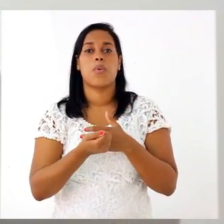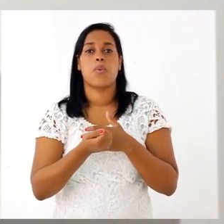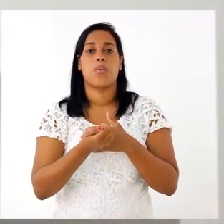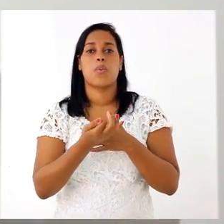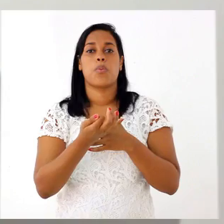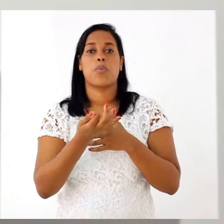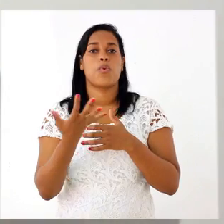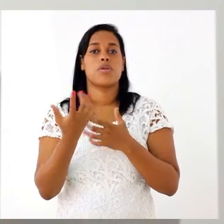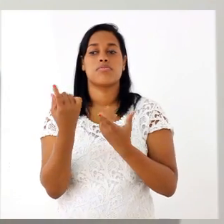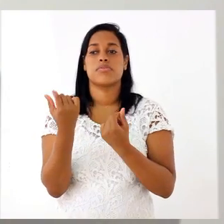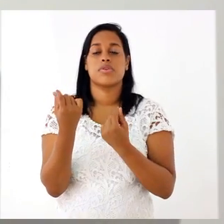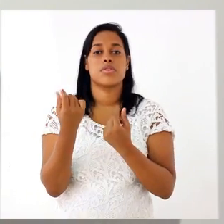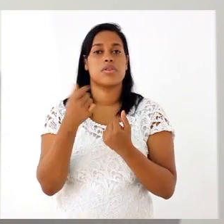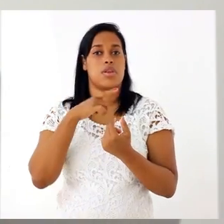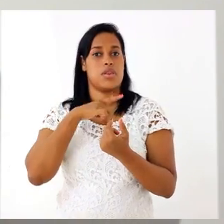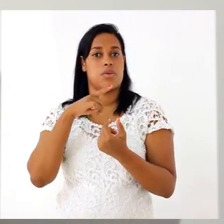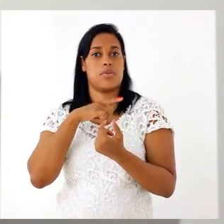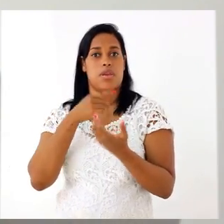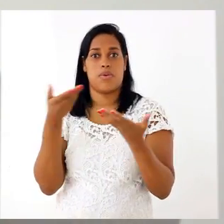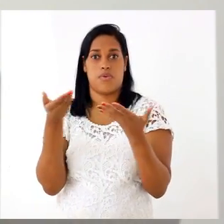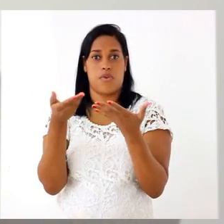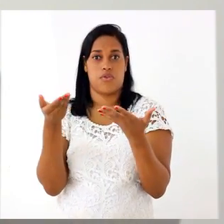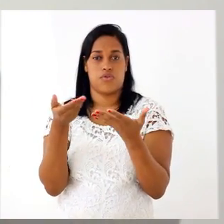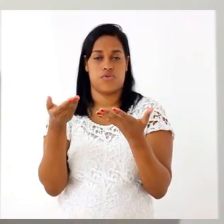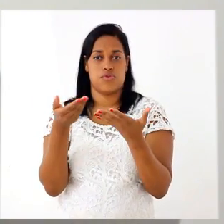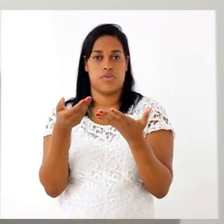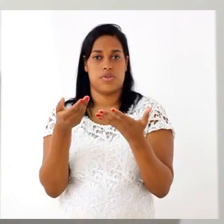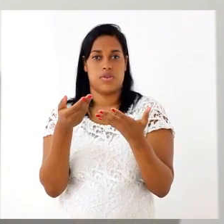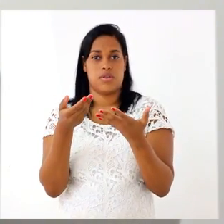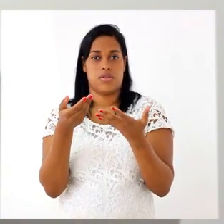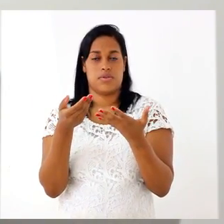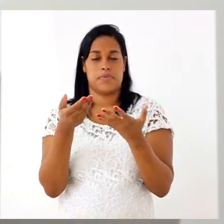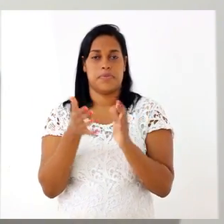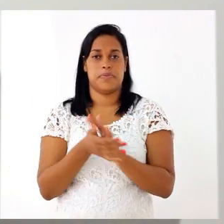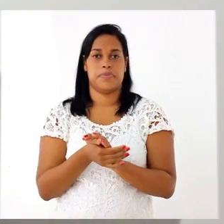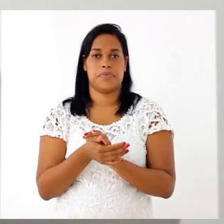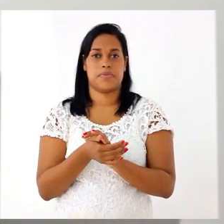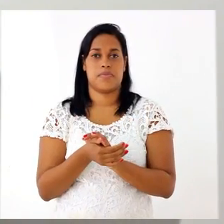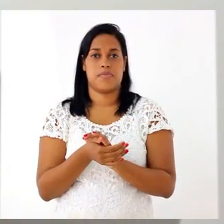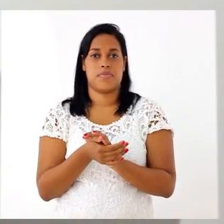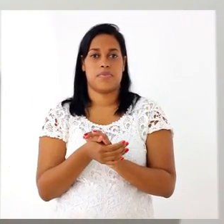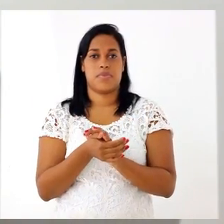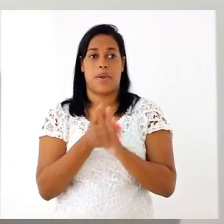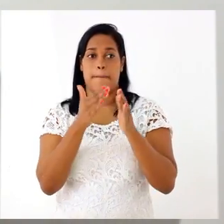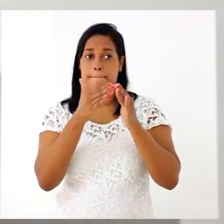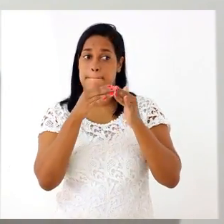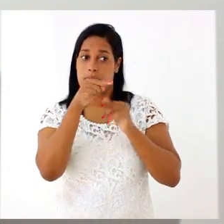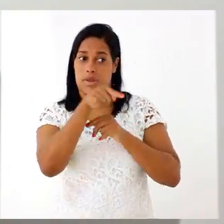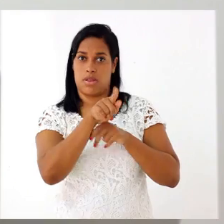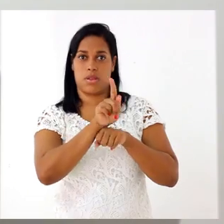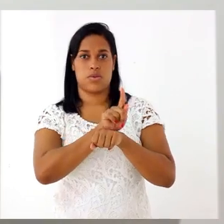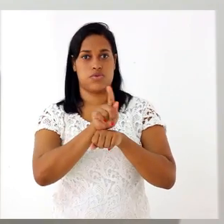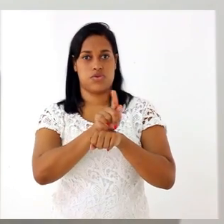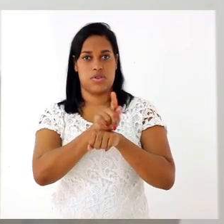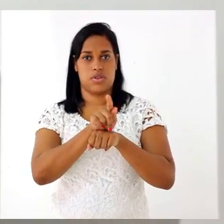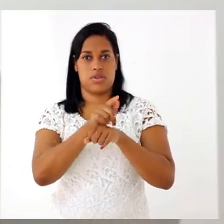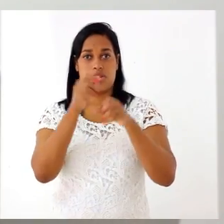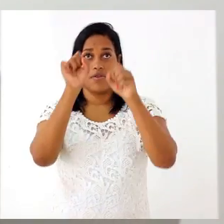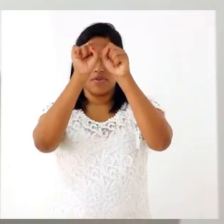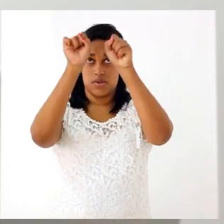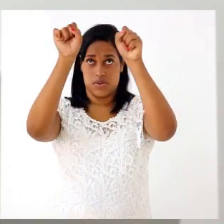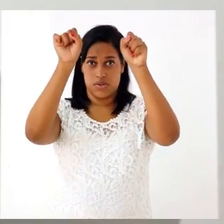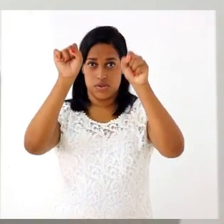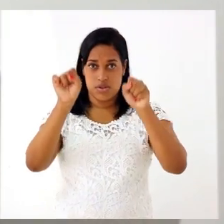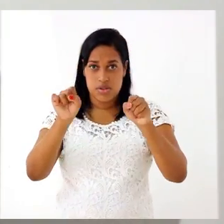quanto de dinheiro eu tenho de saldo. E, porventura, você faz aquela aquisição ao gerente. O gerente vai no